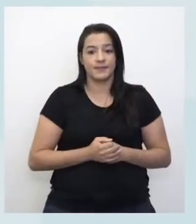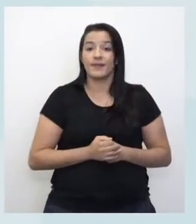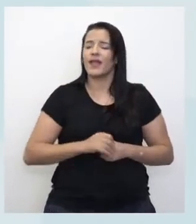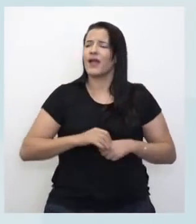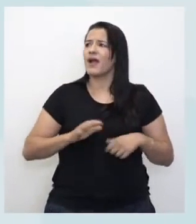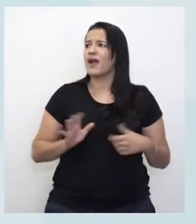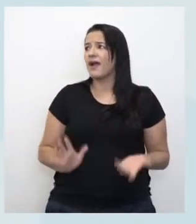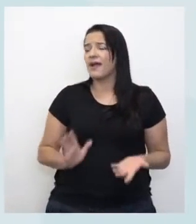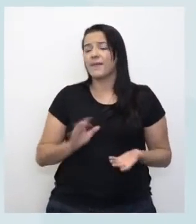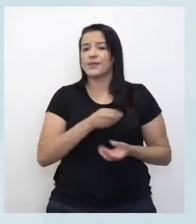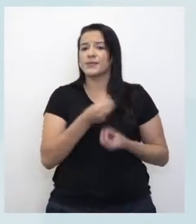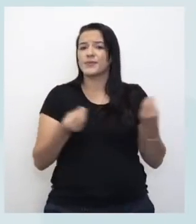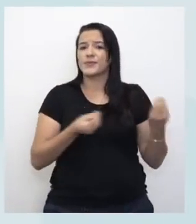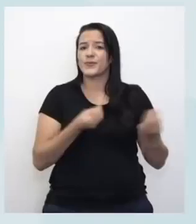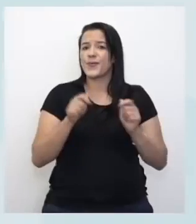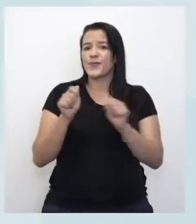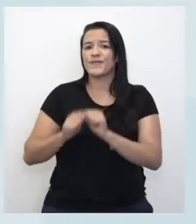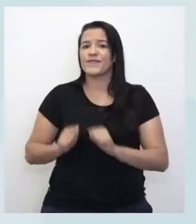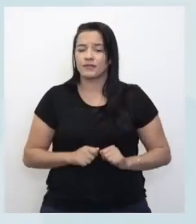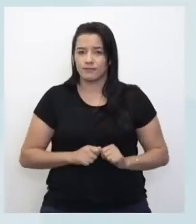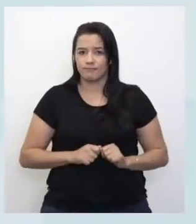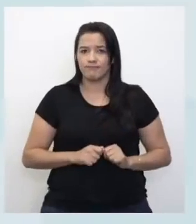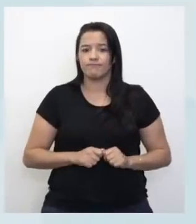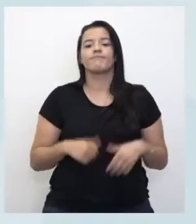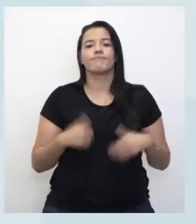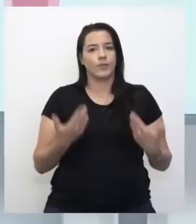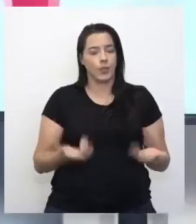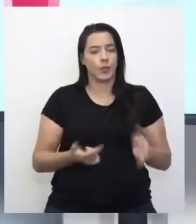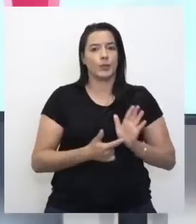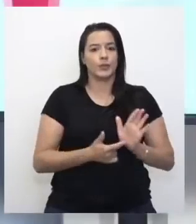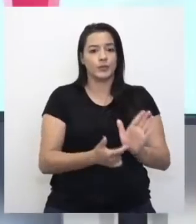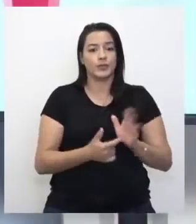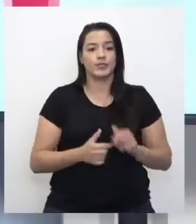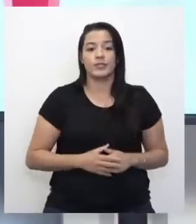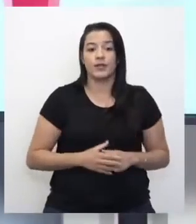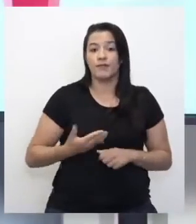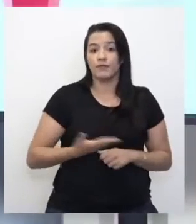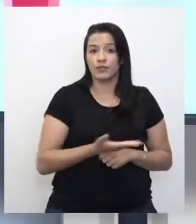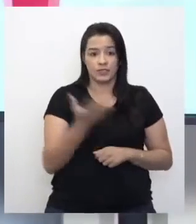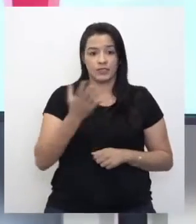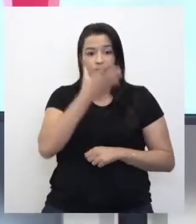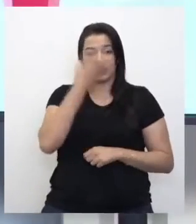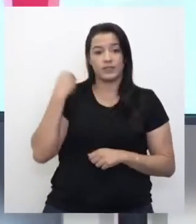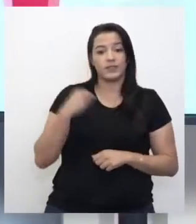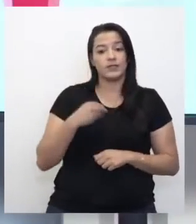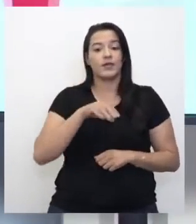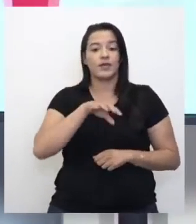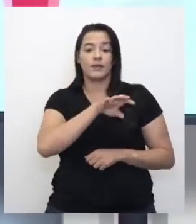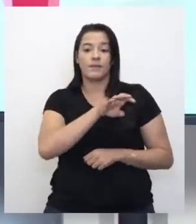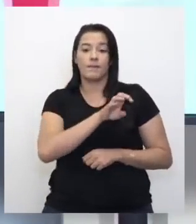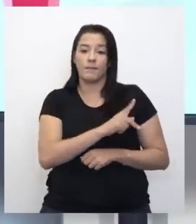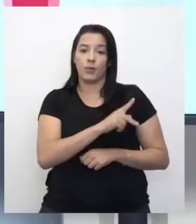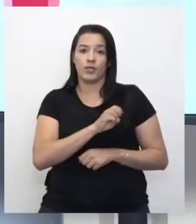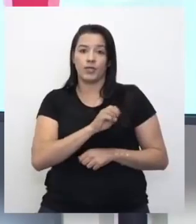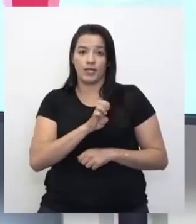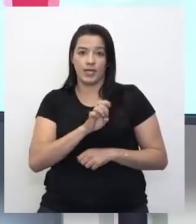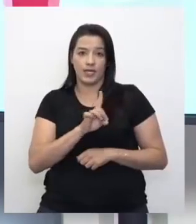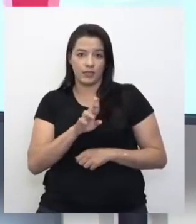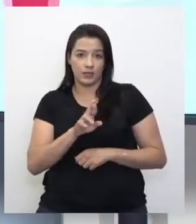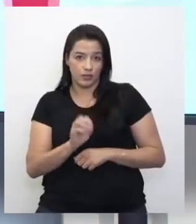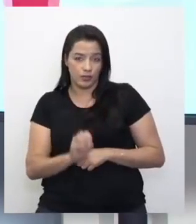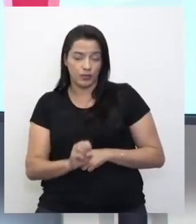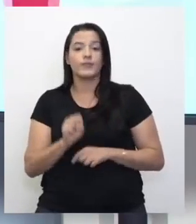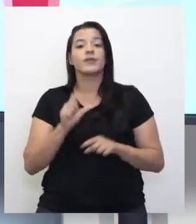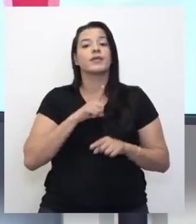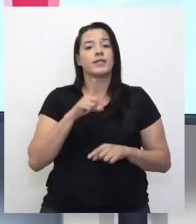eu vou te ensinar como que você vê isso. Isso mesmo. Então, não se esqueça, poliedro é um sólido geométrico